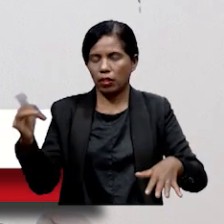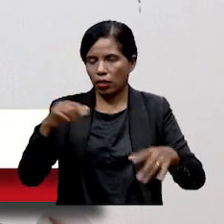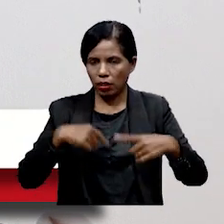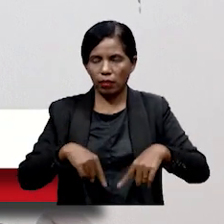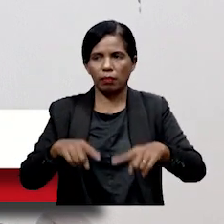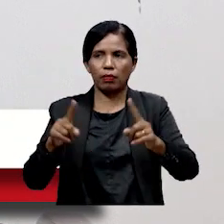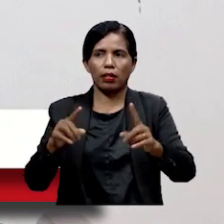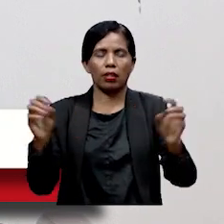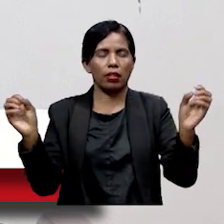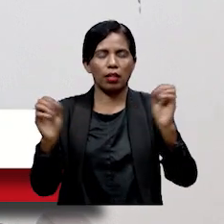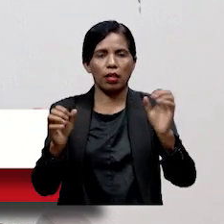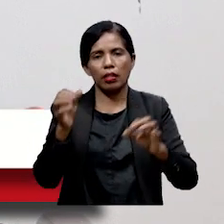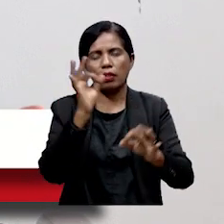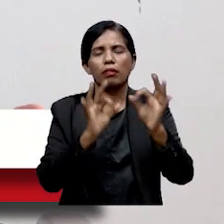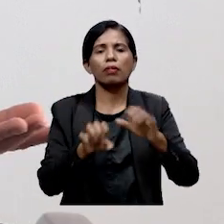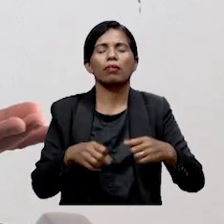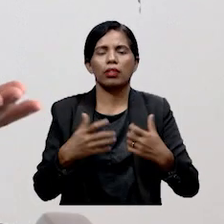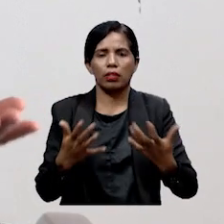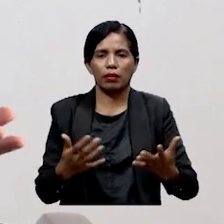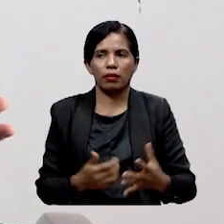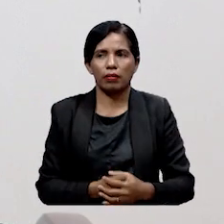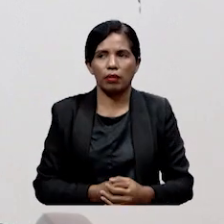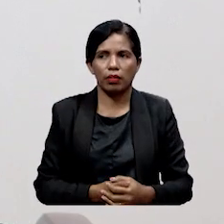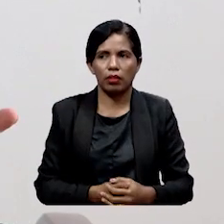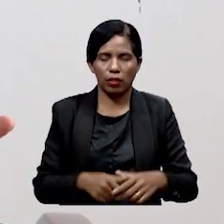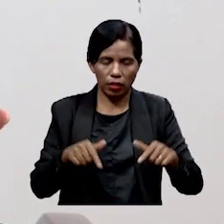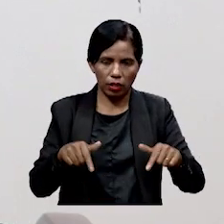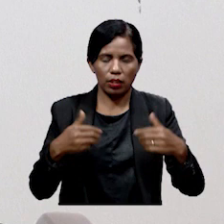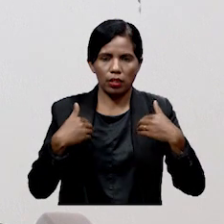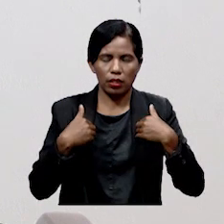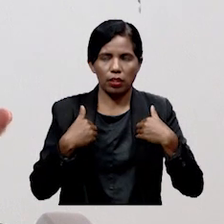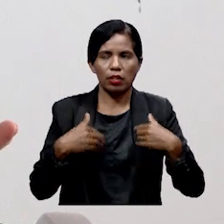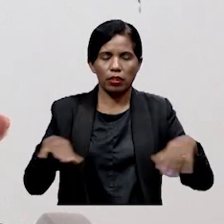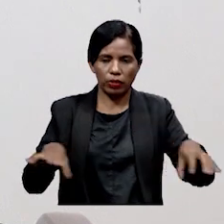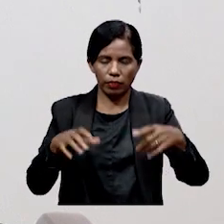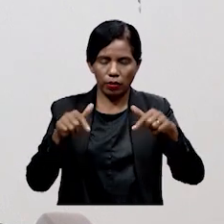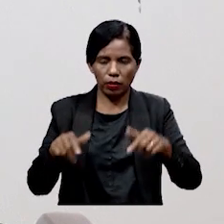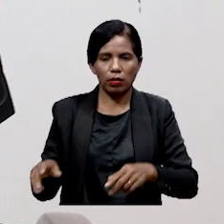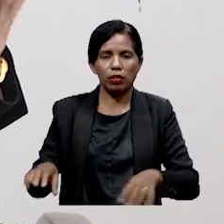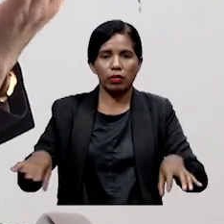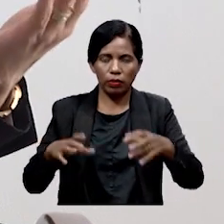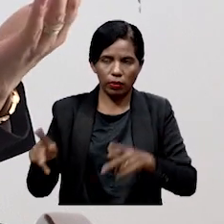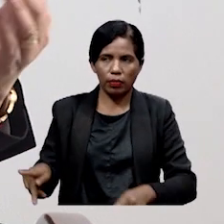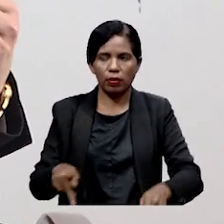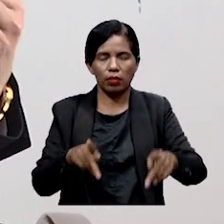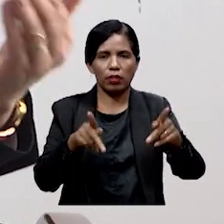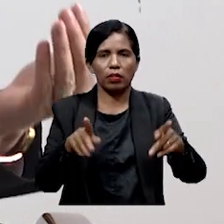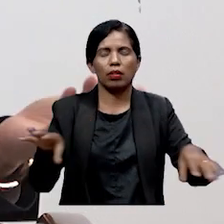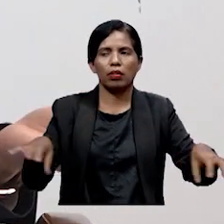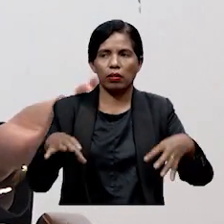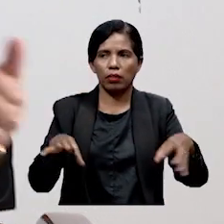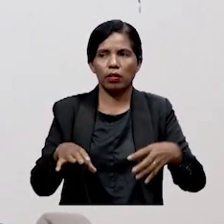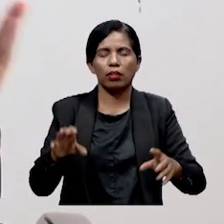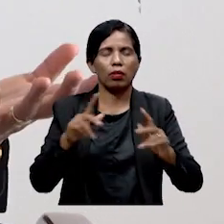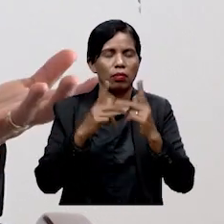ba para lá é garantia balo saída. Acontece? E acontece, balo e serviço. Balo funcionário público, balo serviço, por exemplo, em